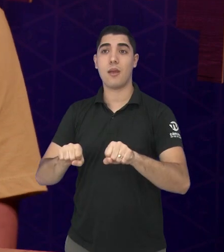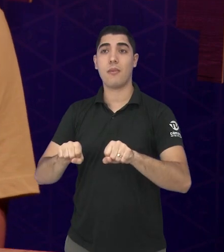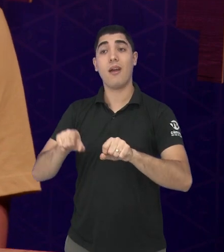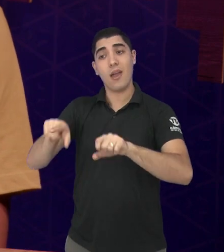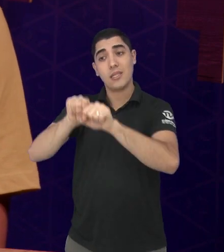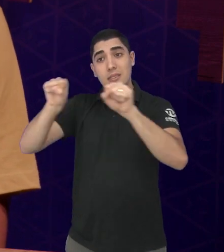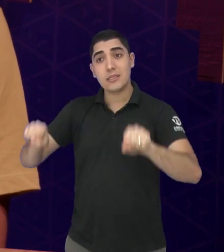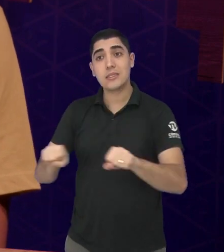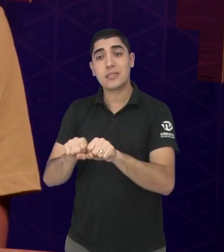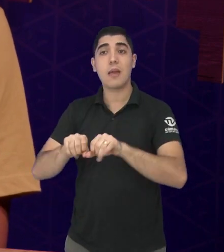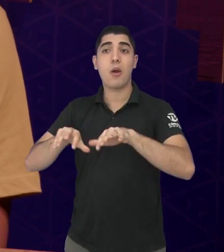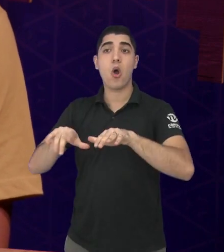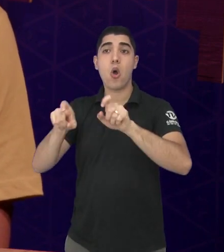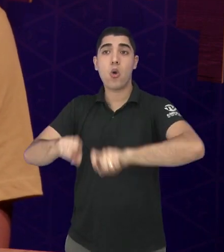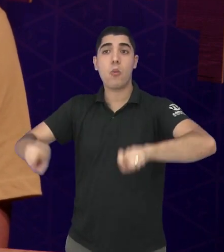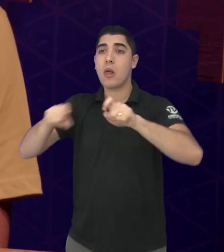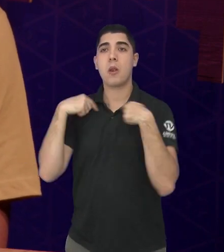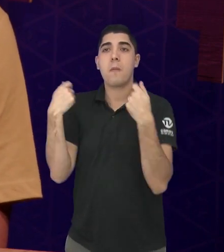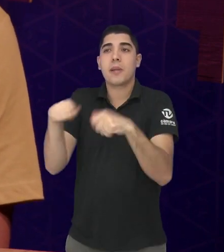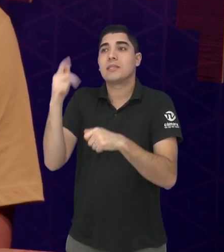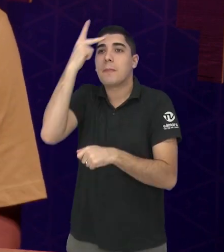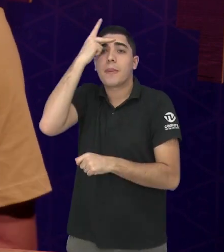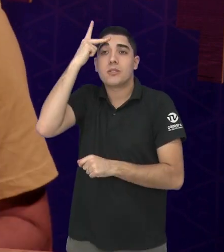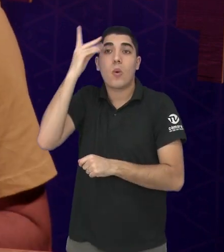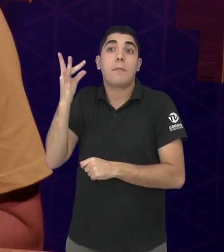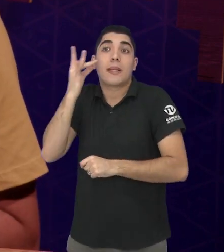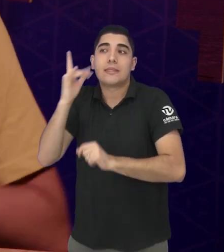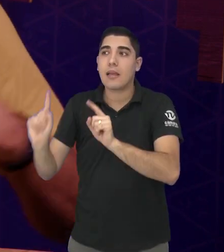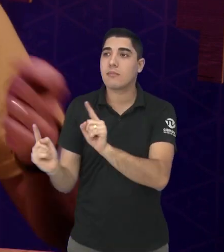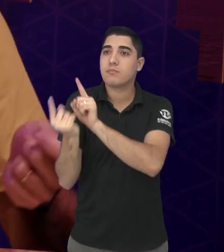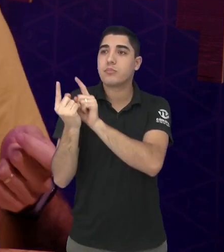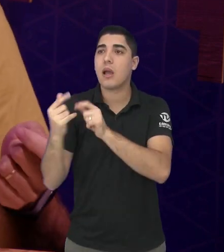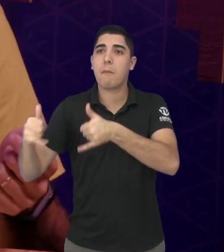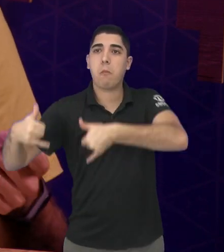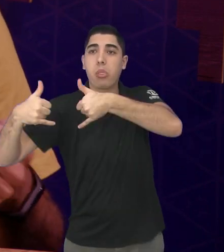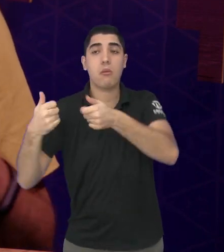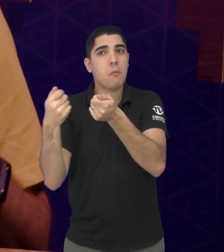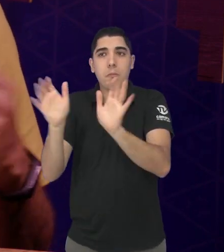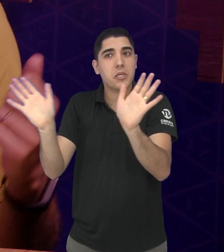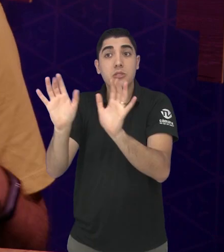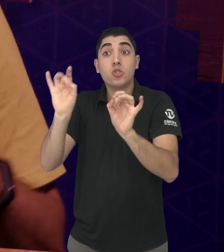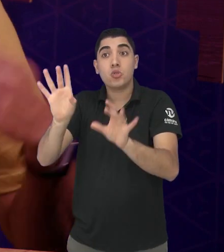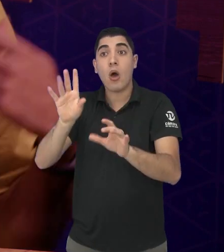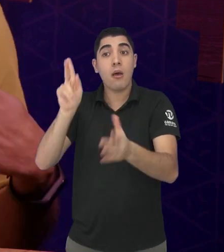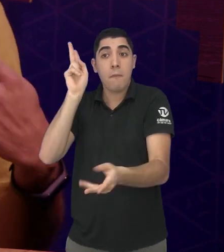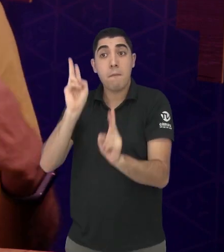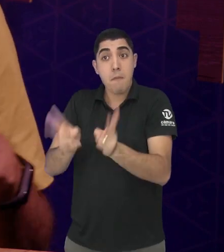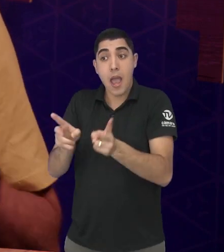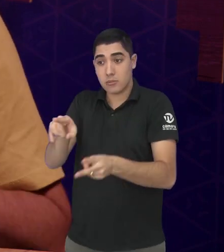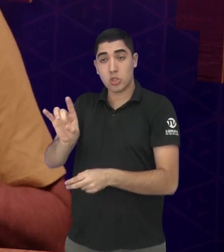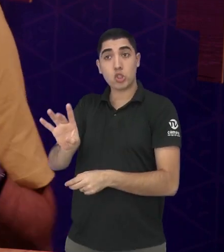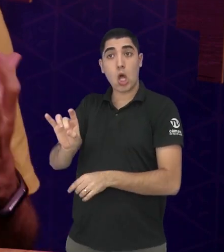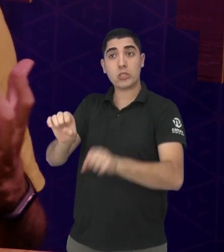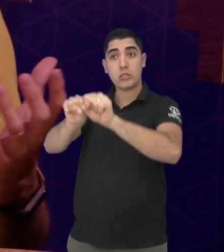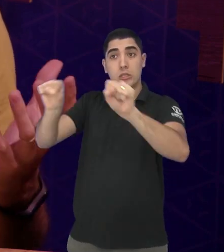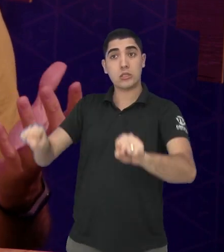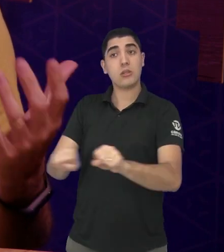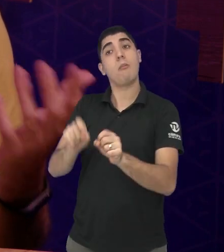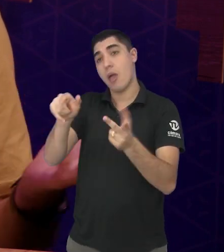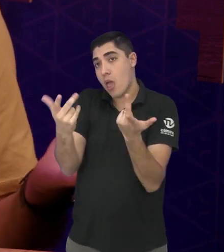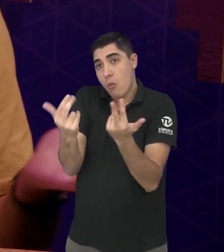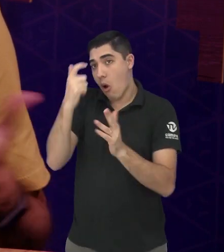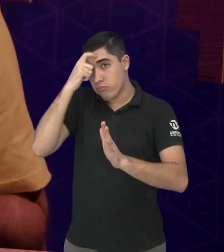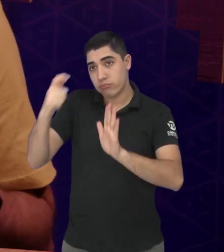computador. Não precisei falar com uma pessoa que me coloca numa lista e depois checa quem saiu. Foi tudo feito por